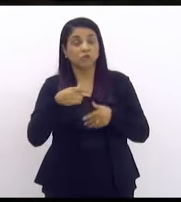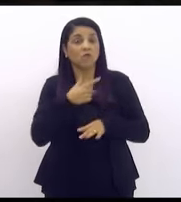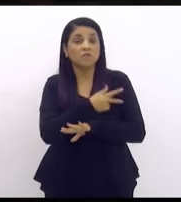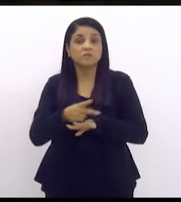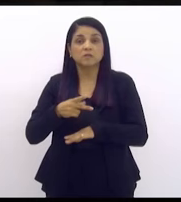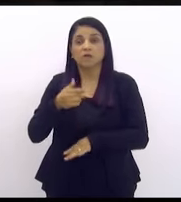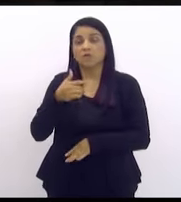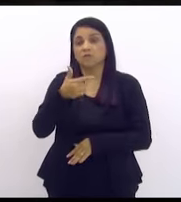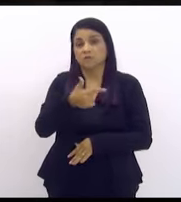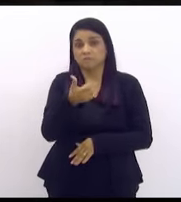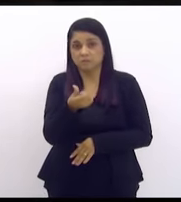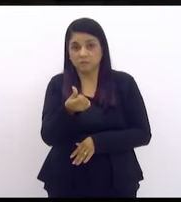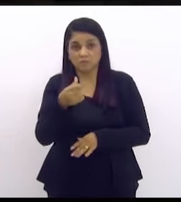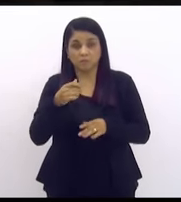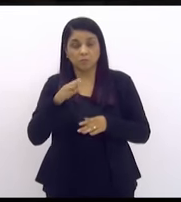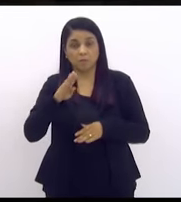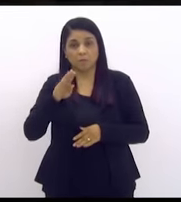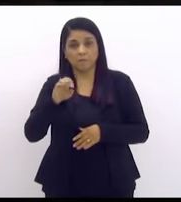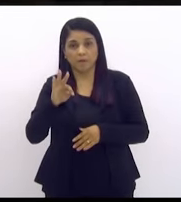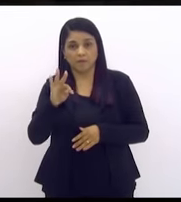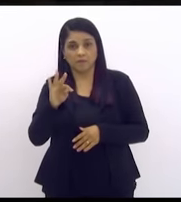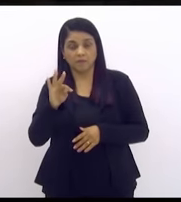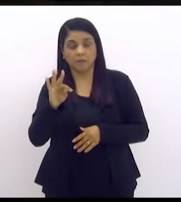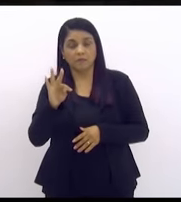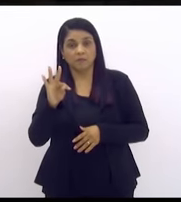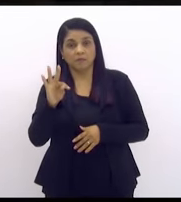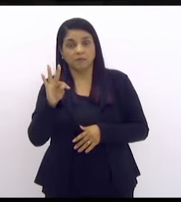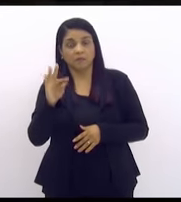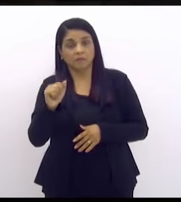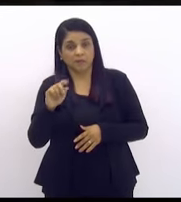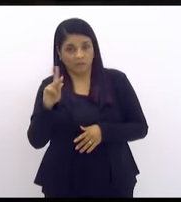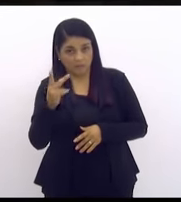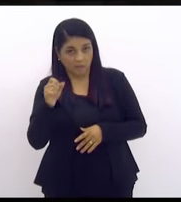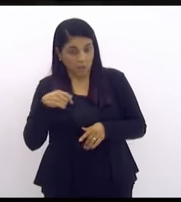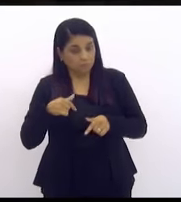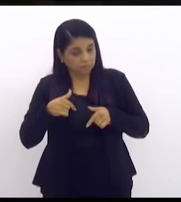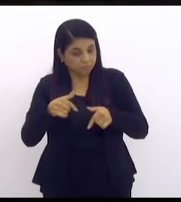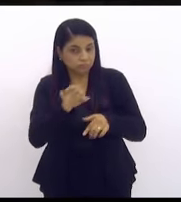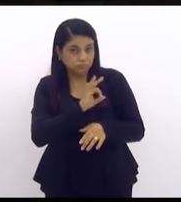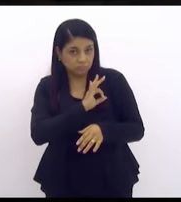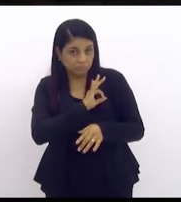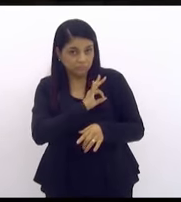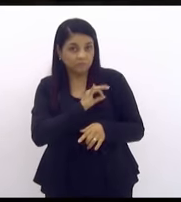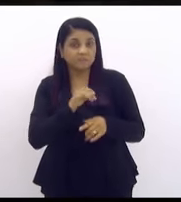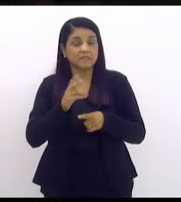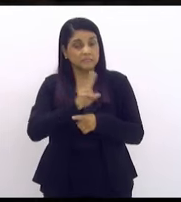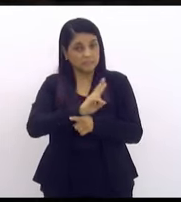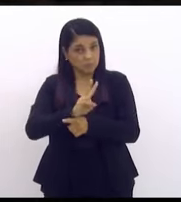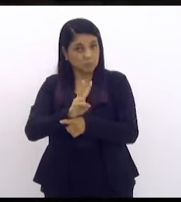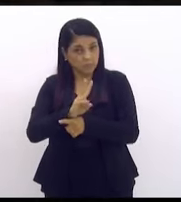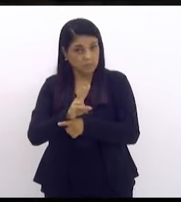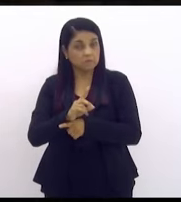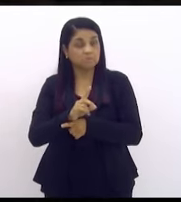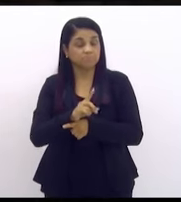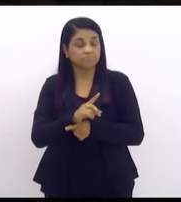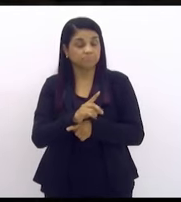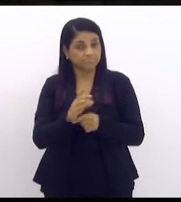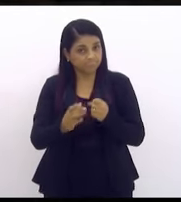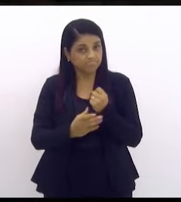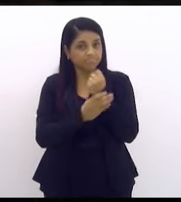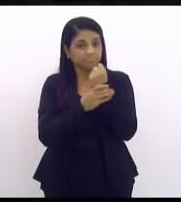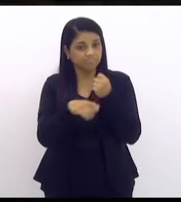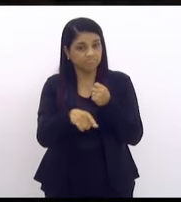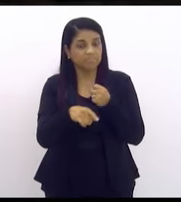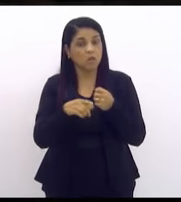Batalhão, conversar com os PMs que estão nativas, que estão animados e que bom com segurança presente, mas quando eles falarem nos